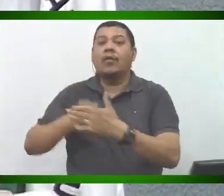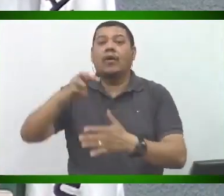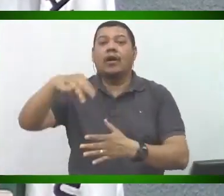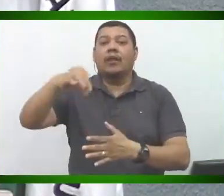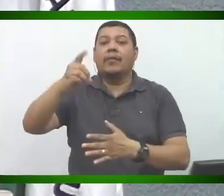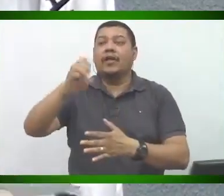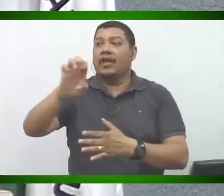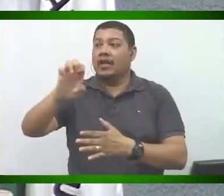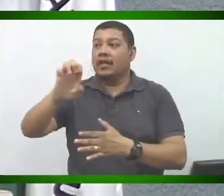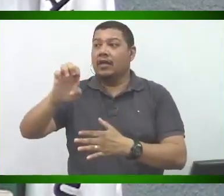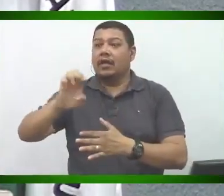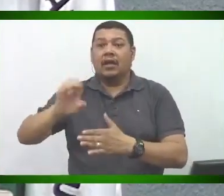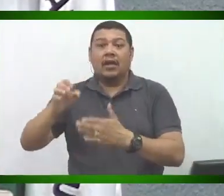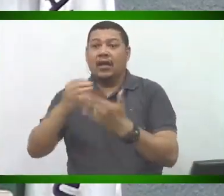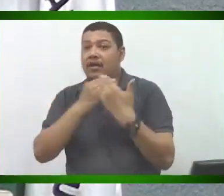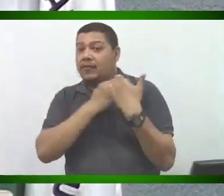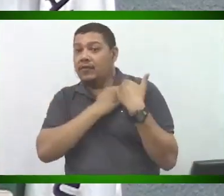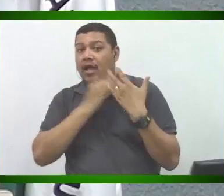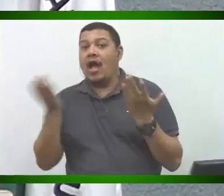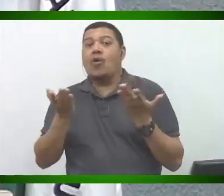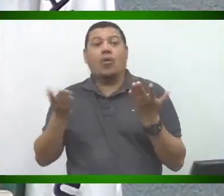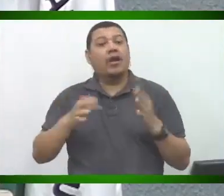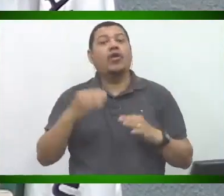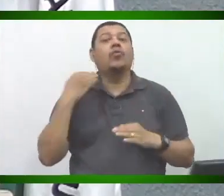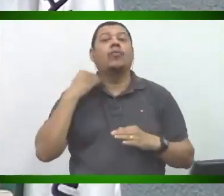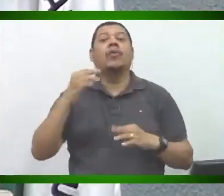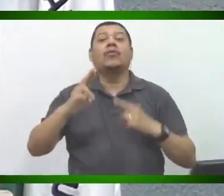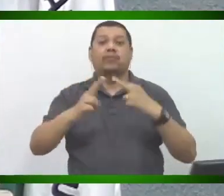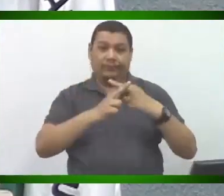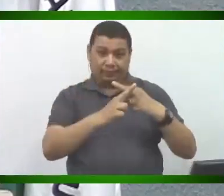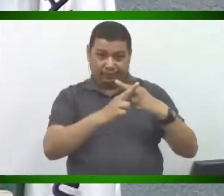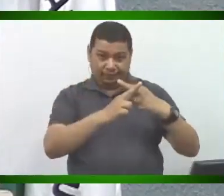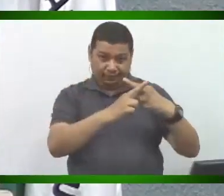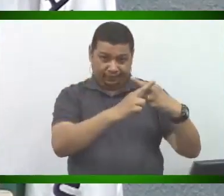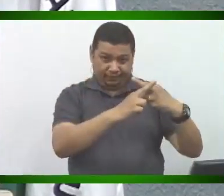disse: a responsabilidade agora é da Caixa. É importante se dizer